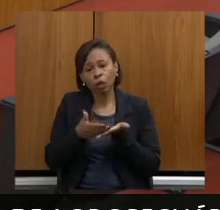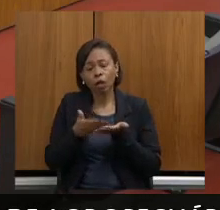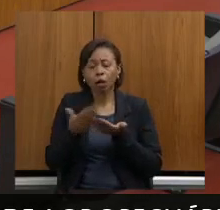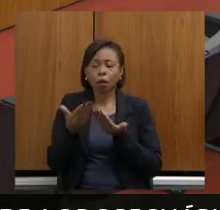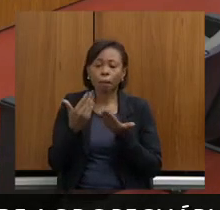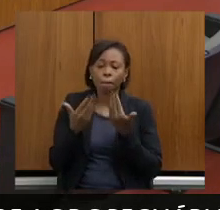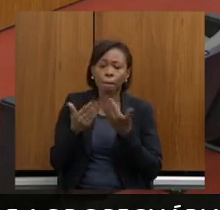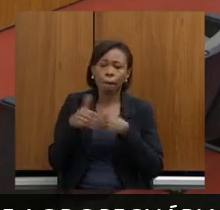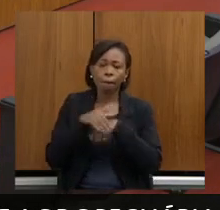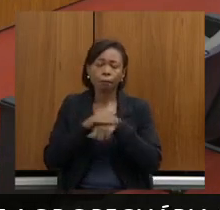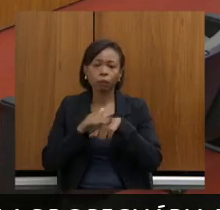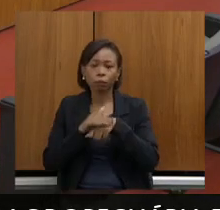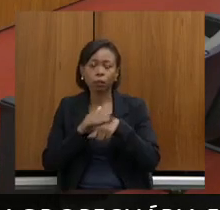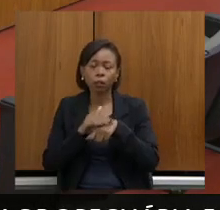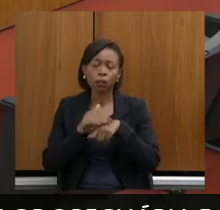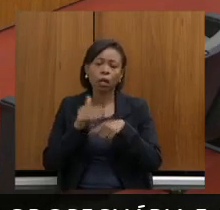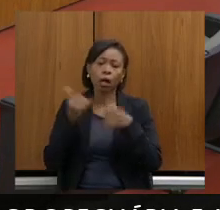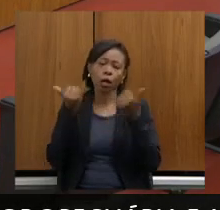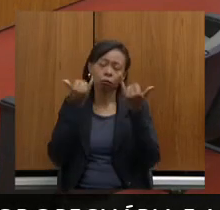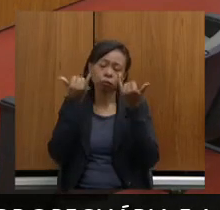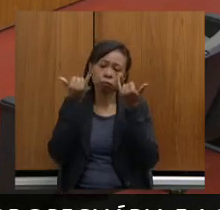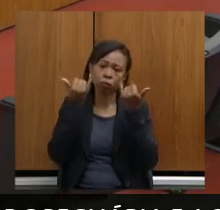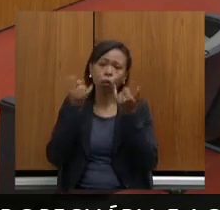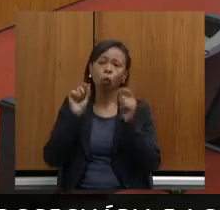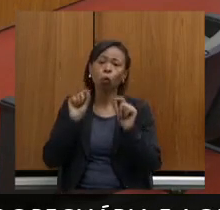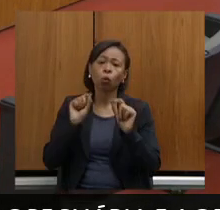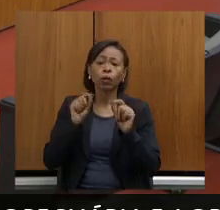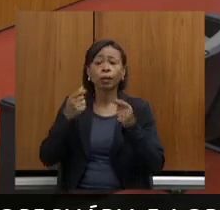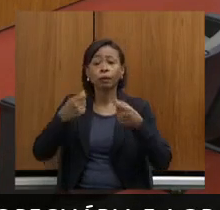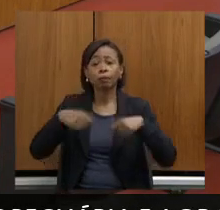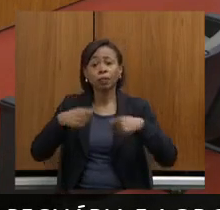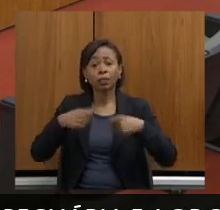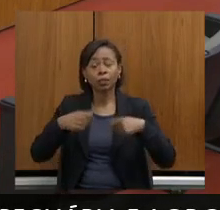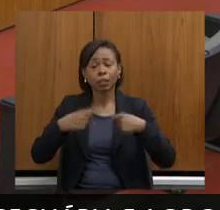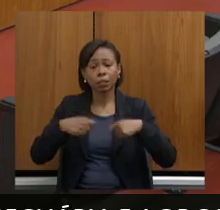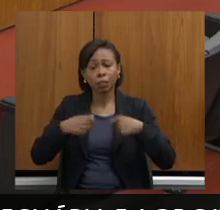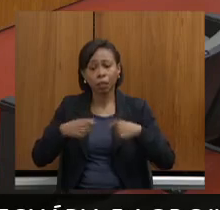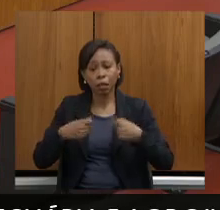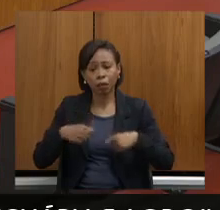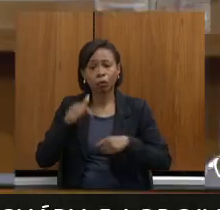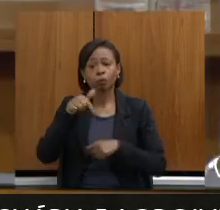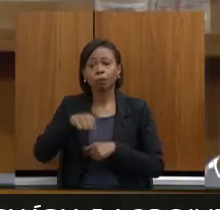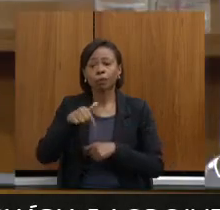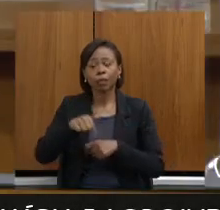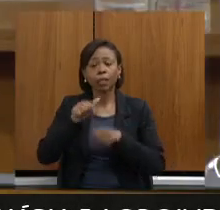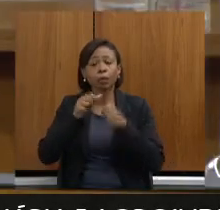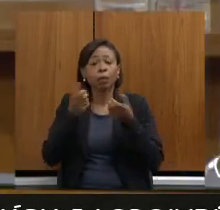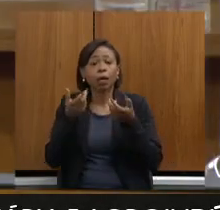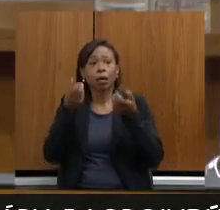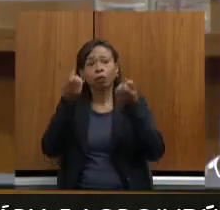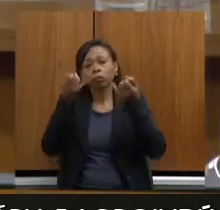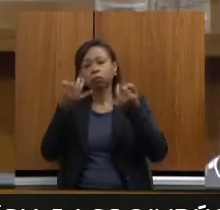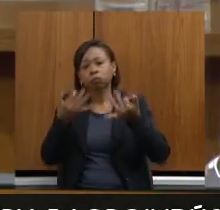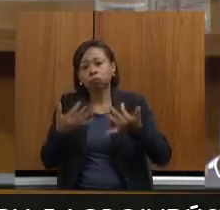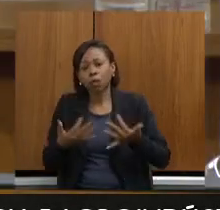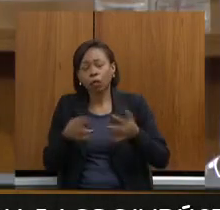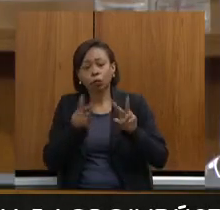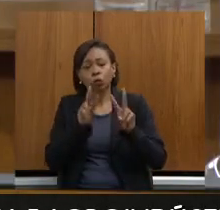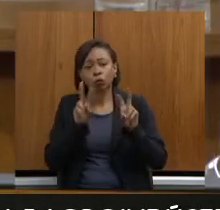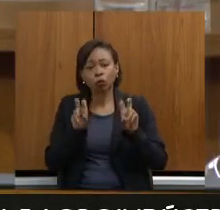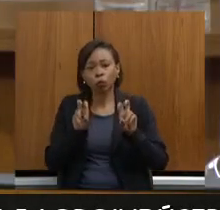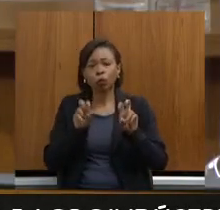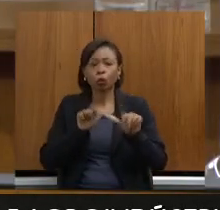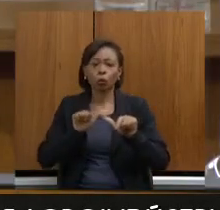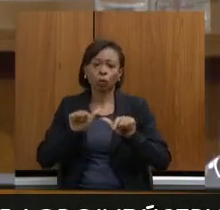o que mais que nós nós precisamos e podemos fazer aqui para esclarecer a assembleia sobre o